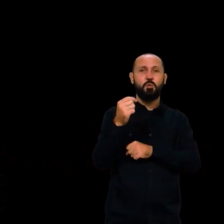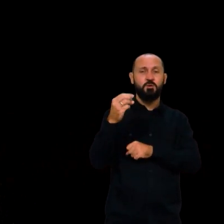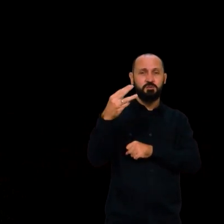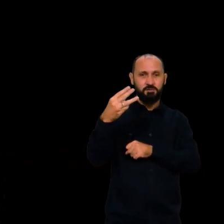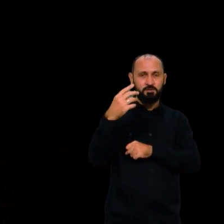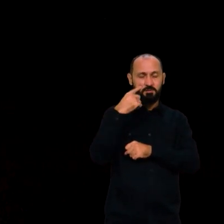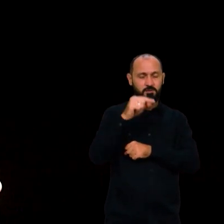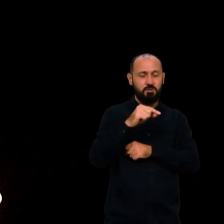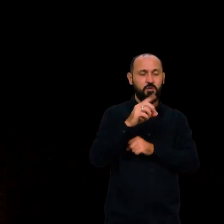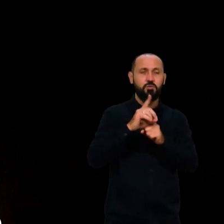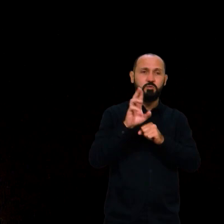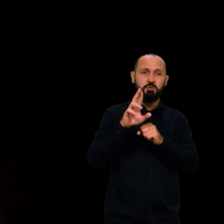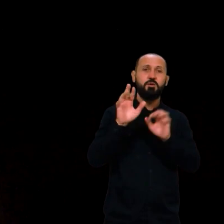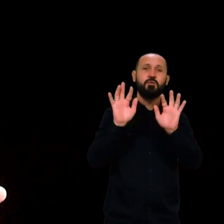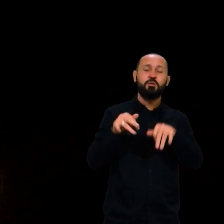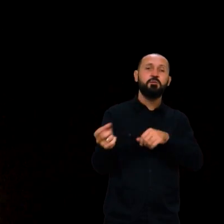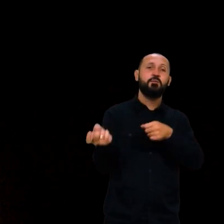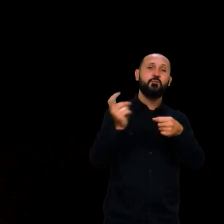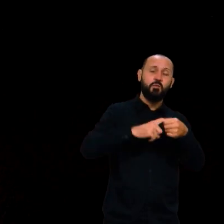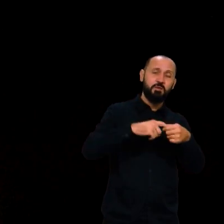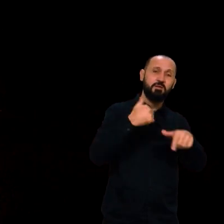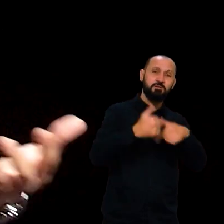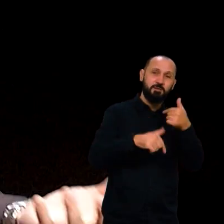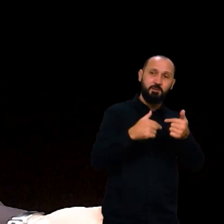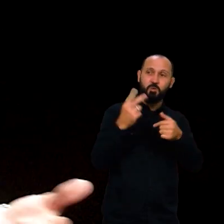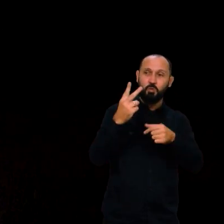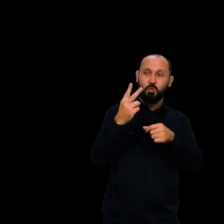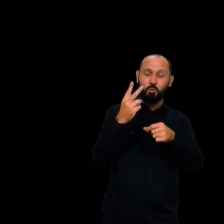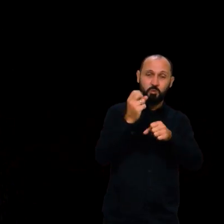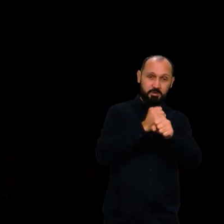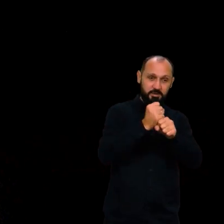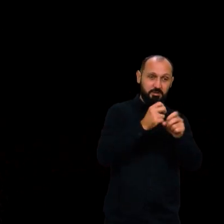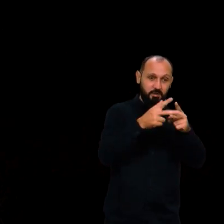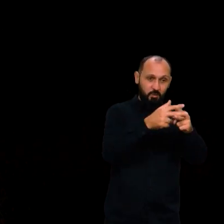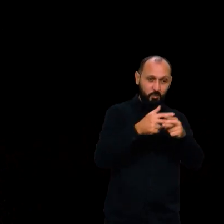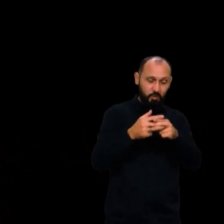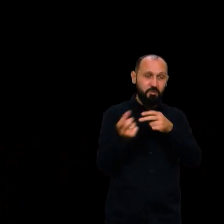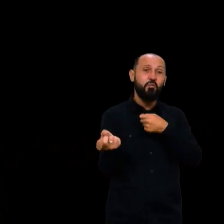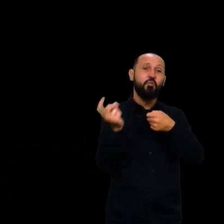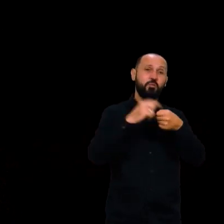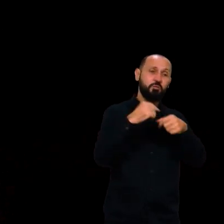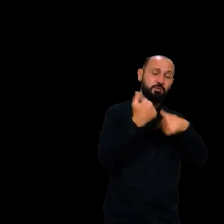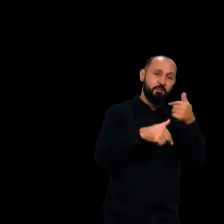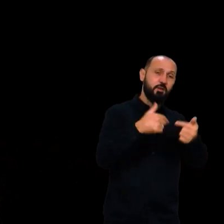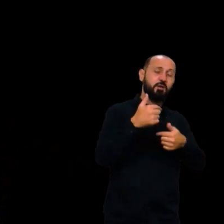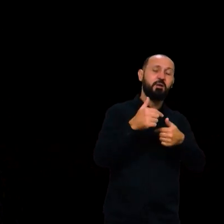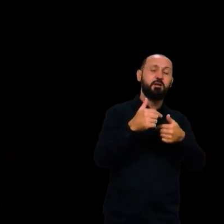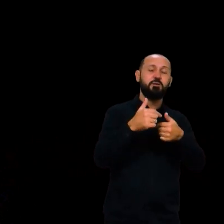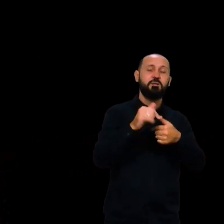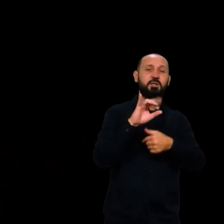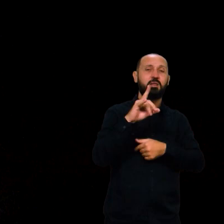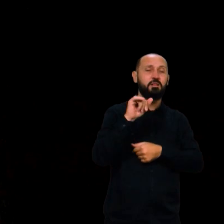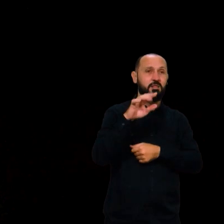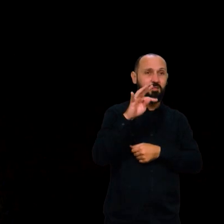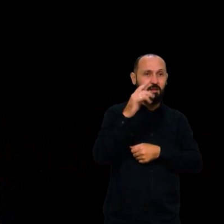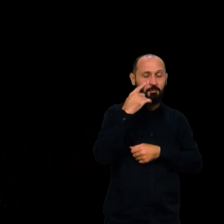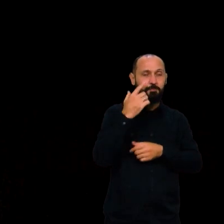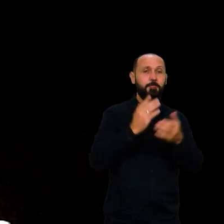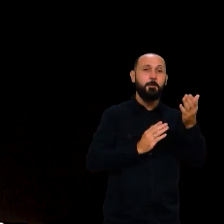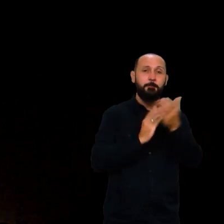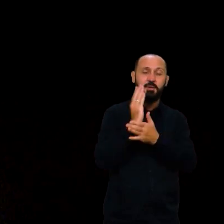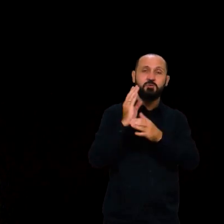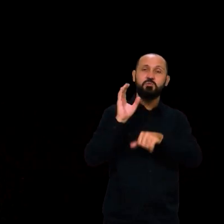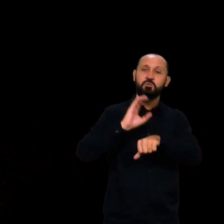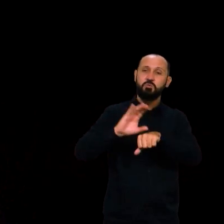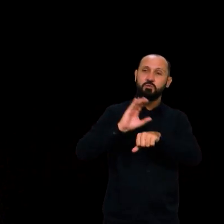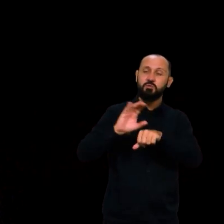eu tenho que voltar, eu tenho que terminar o doutorado, tenho que voltar para o seu trabalho. 2 anos você pediu licença, voltar para o trabalho que é ali da terra. Mas, ao mesmo tempo, eu